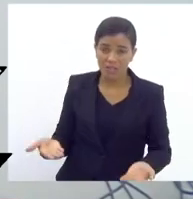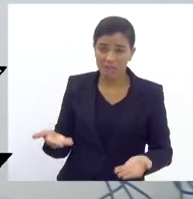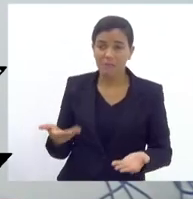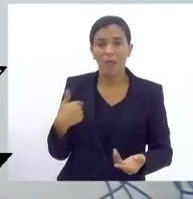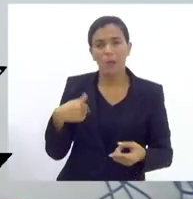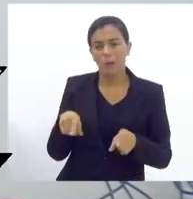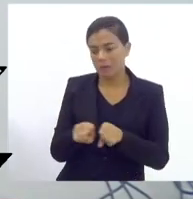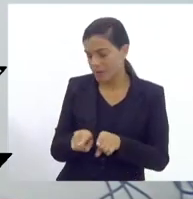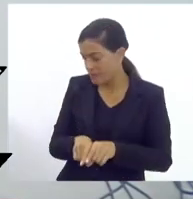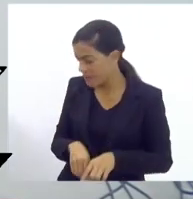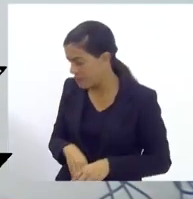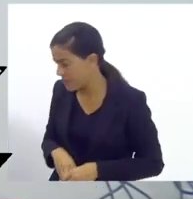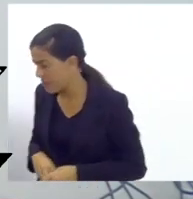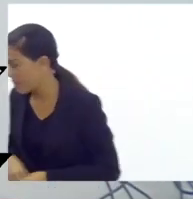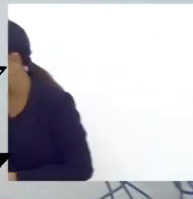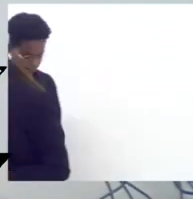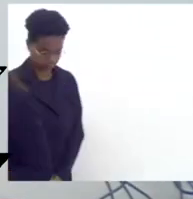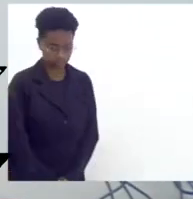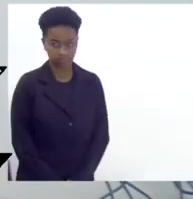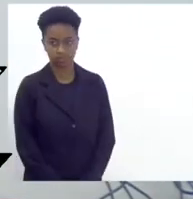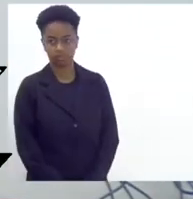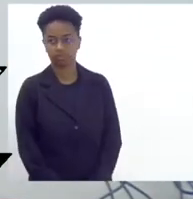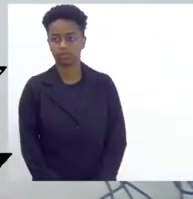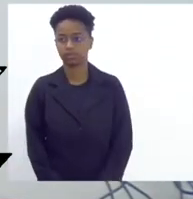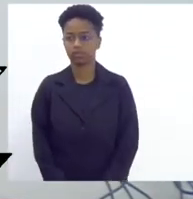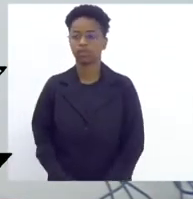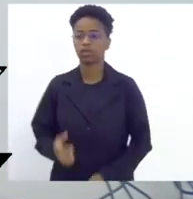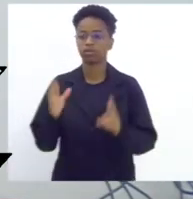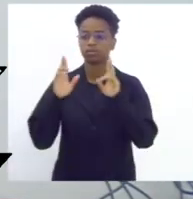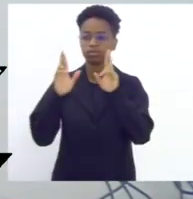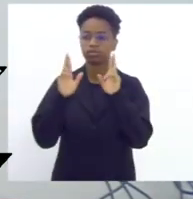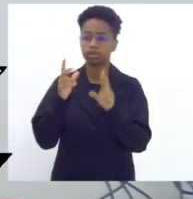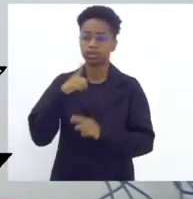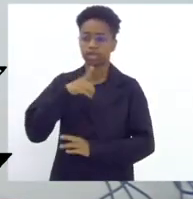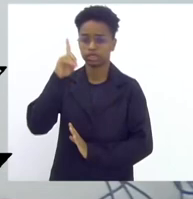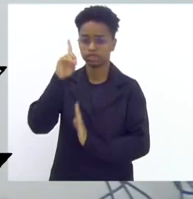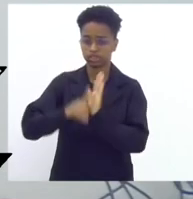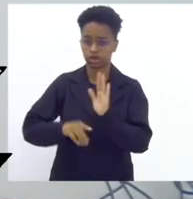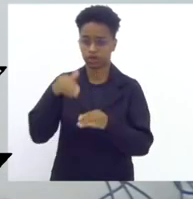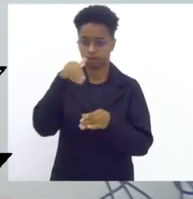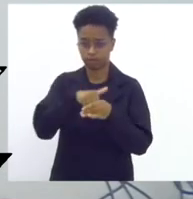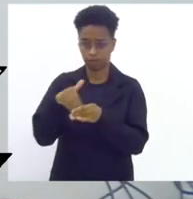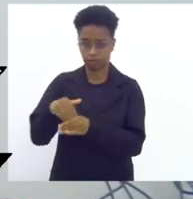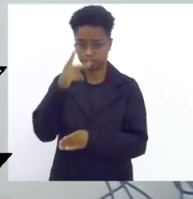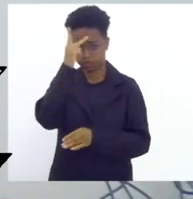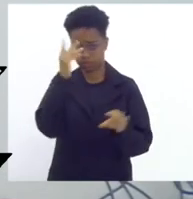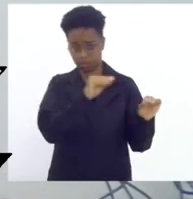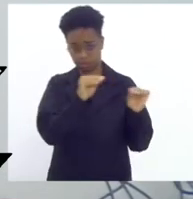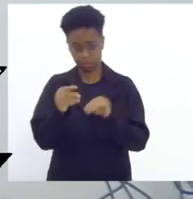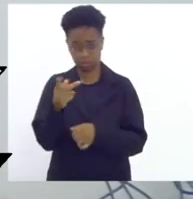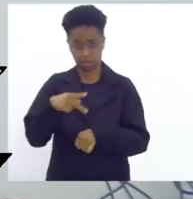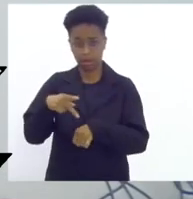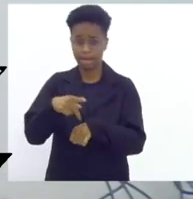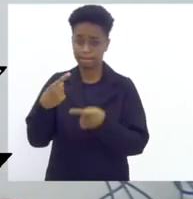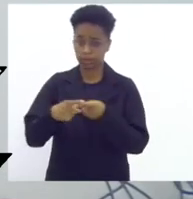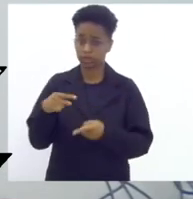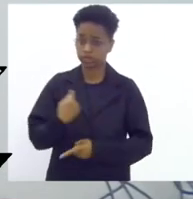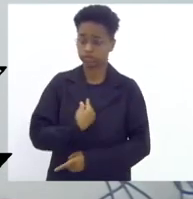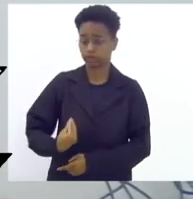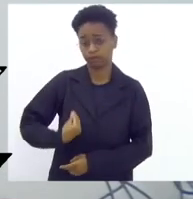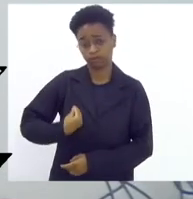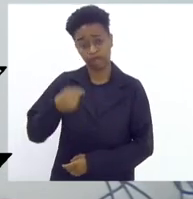também Tô torcendo para lhe dizer tudo voto dos Imigrantes aqui porque a gente vive aqui